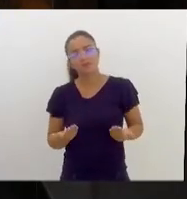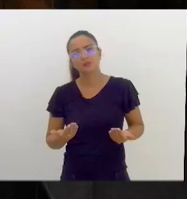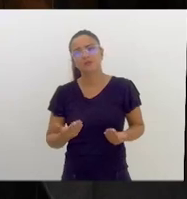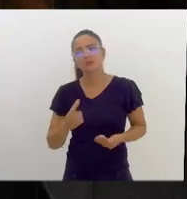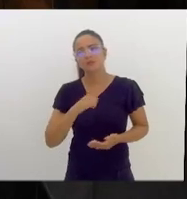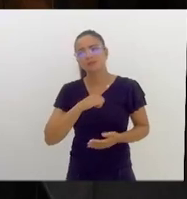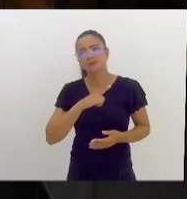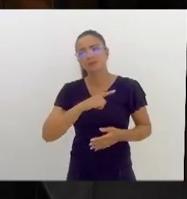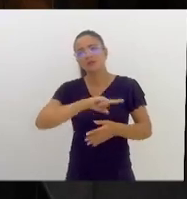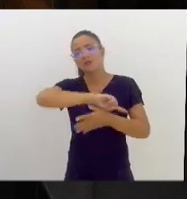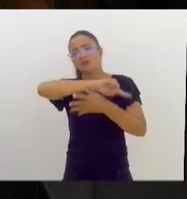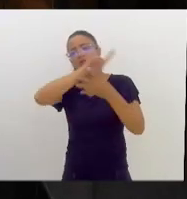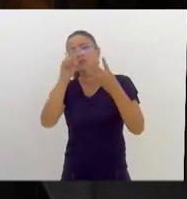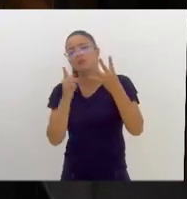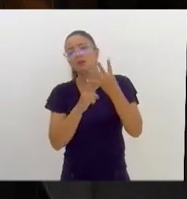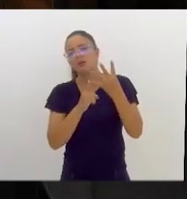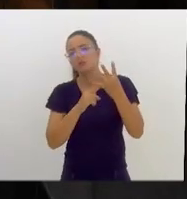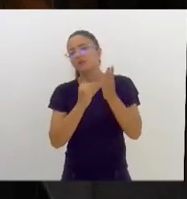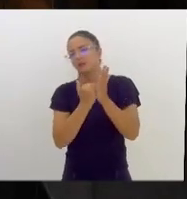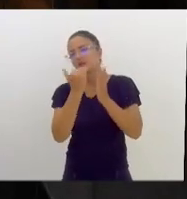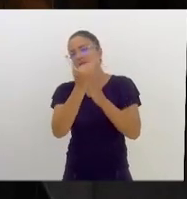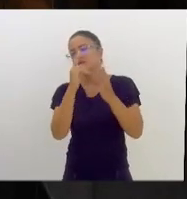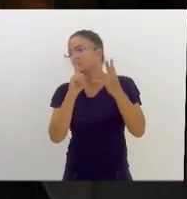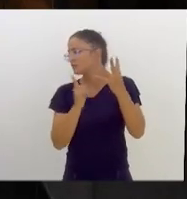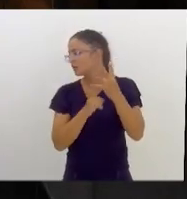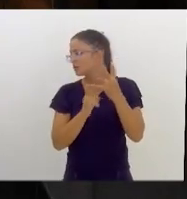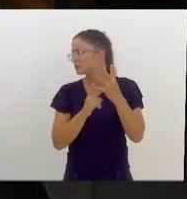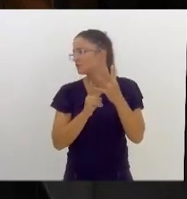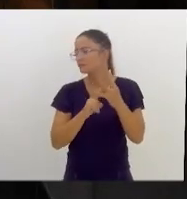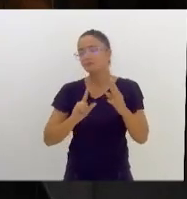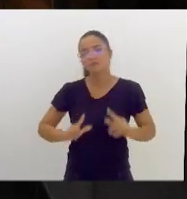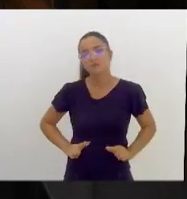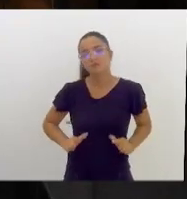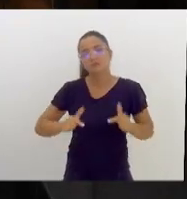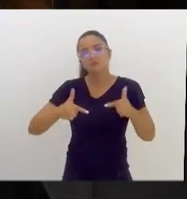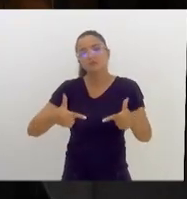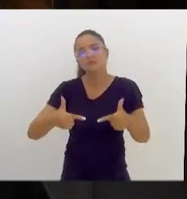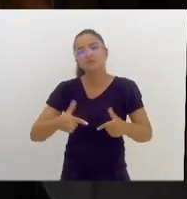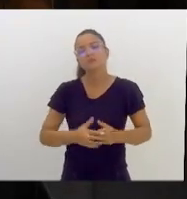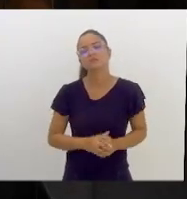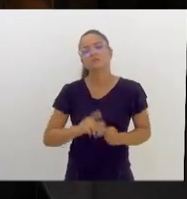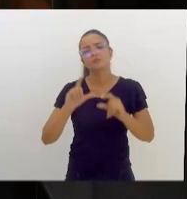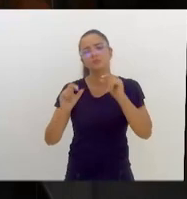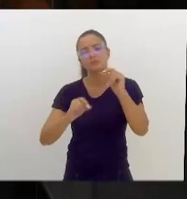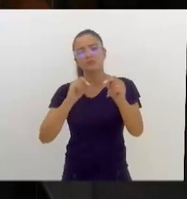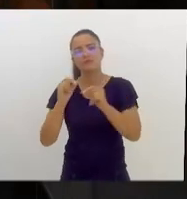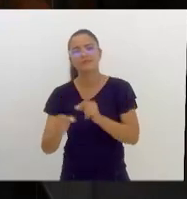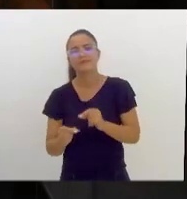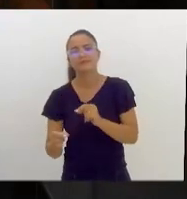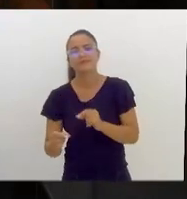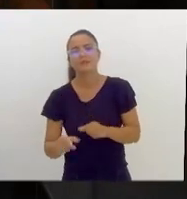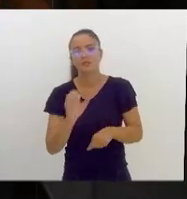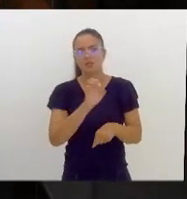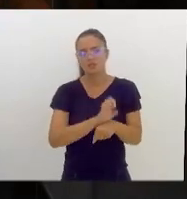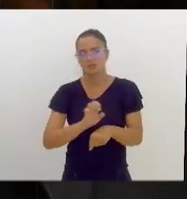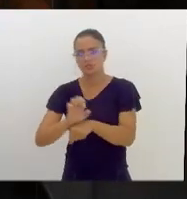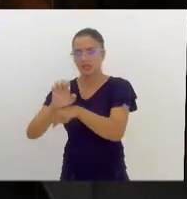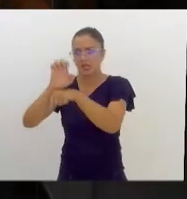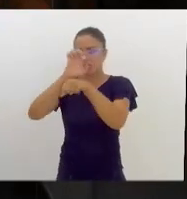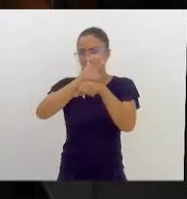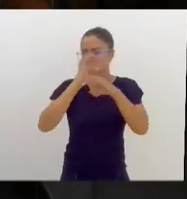quarta ação, que seria reunir todos os